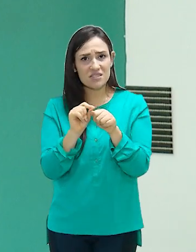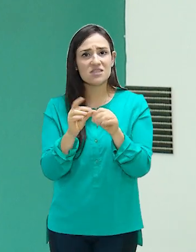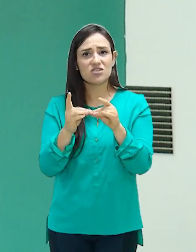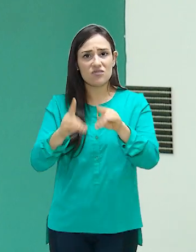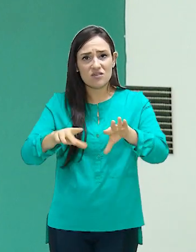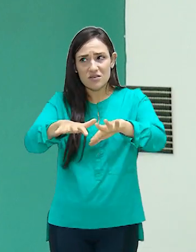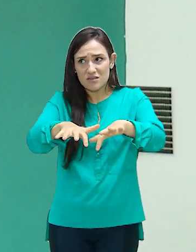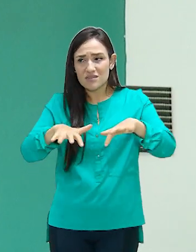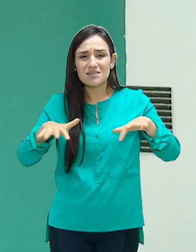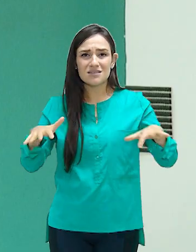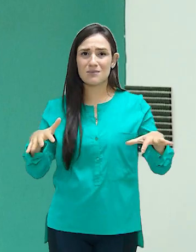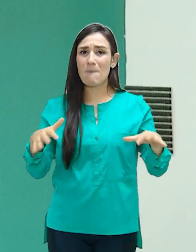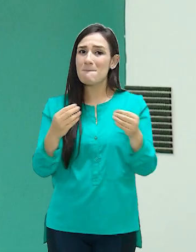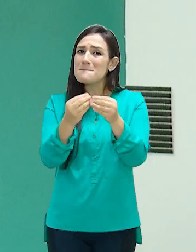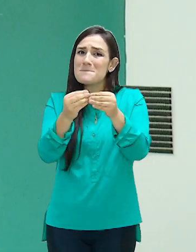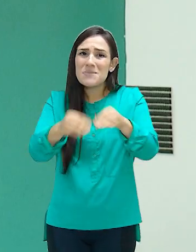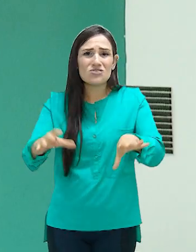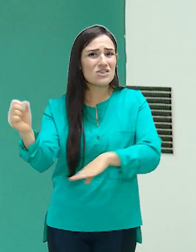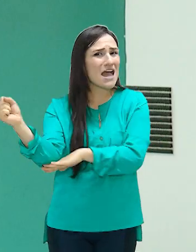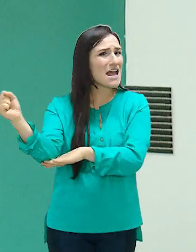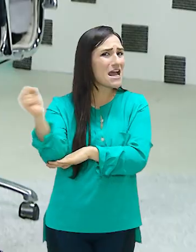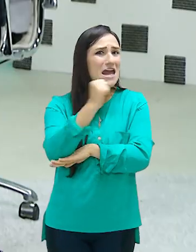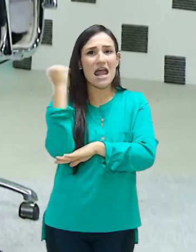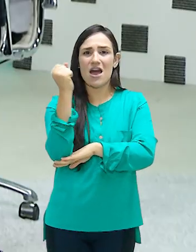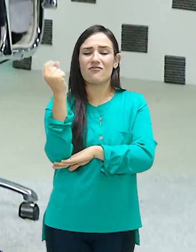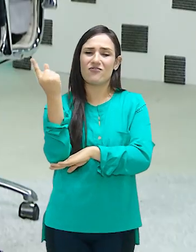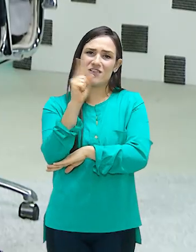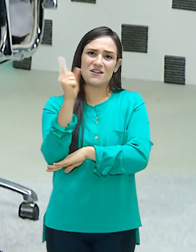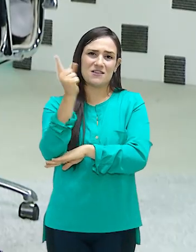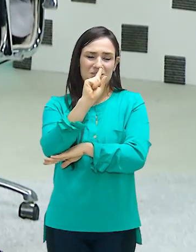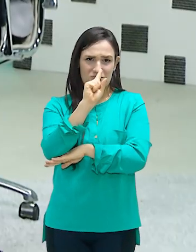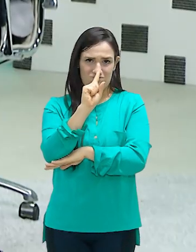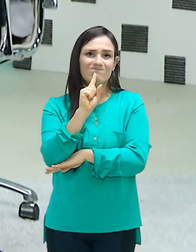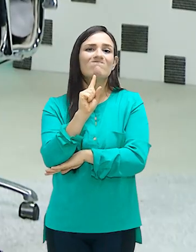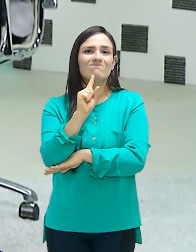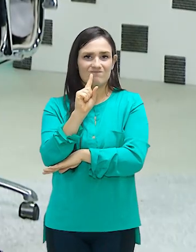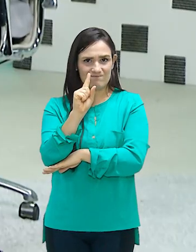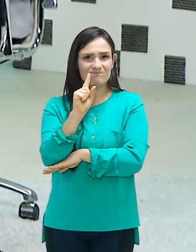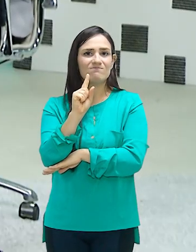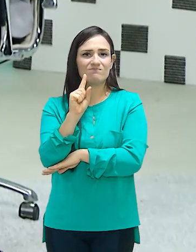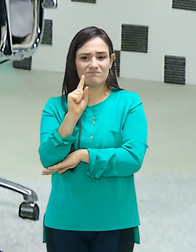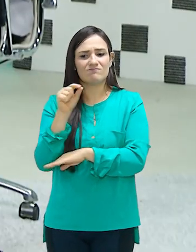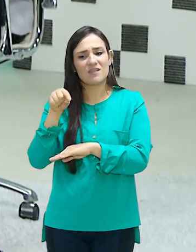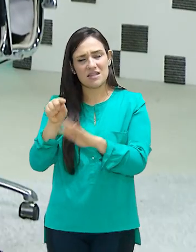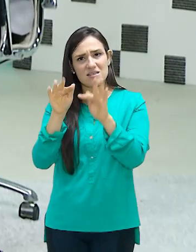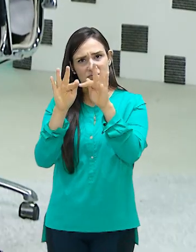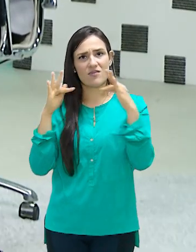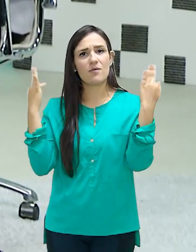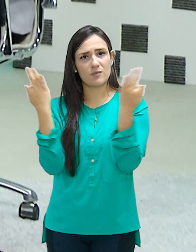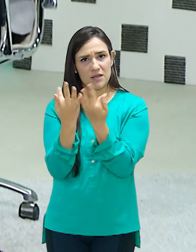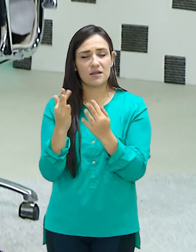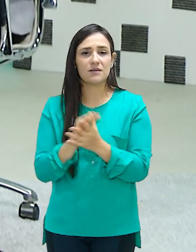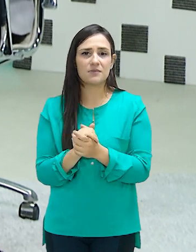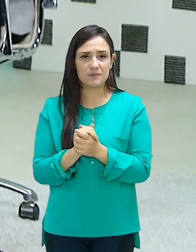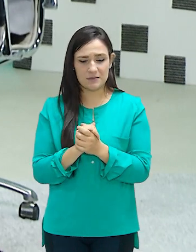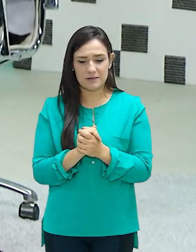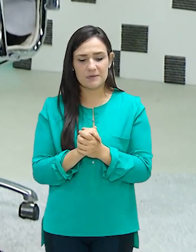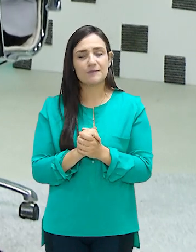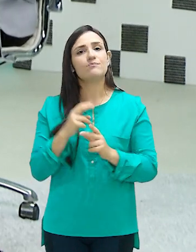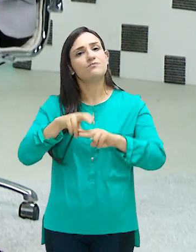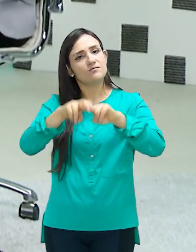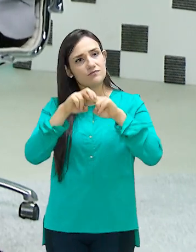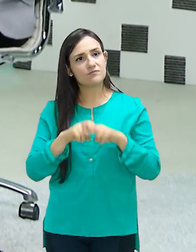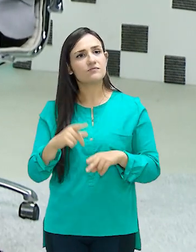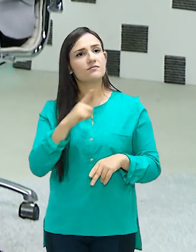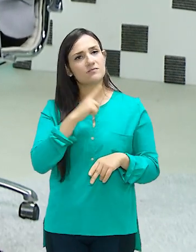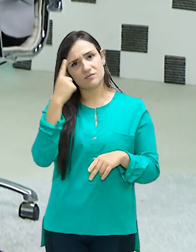de divórcio que não cause tanta destruição ali naquela família. E foi aonde ele teve